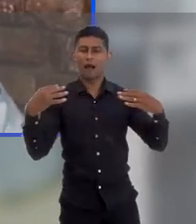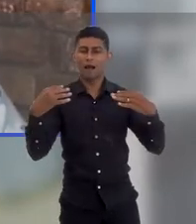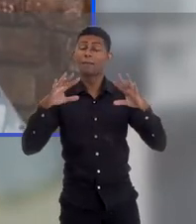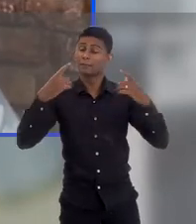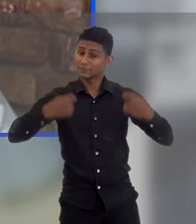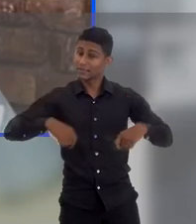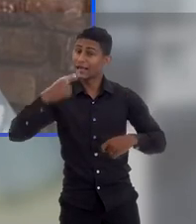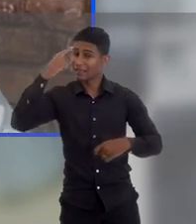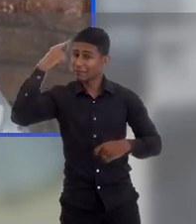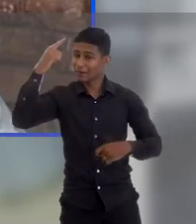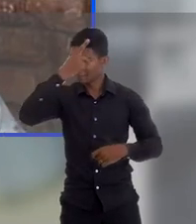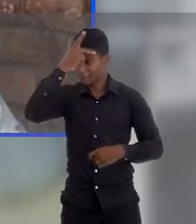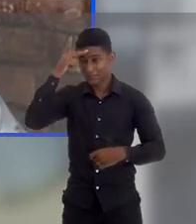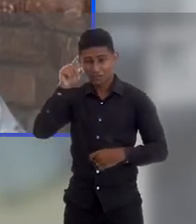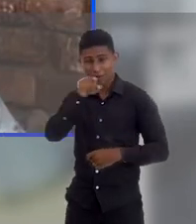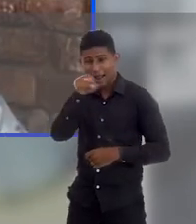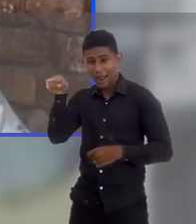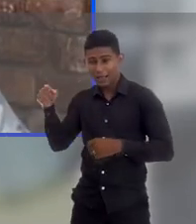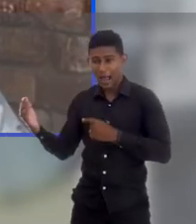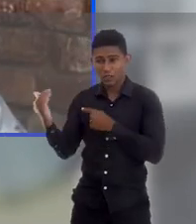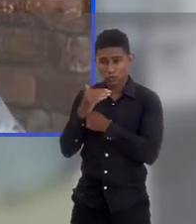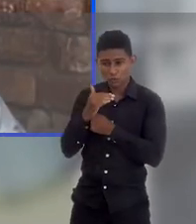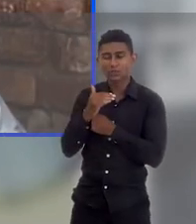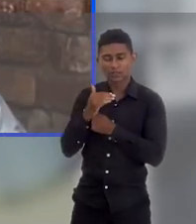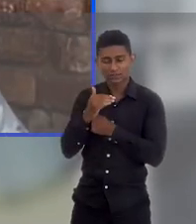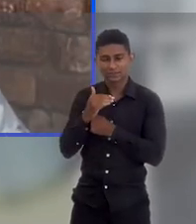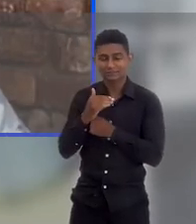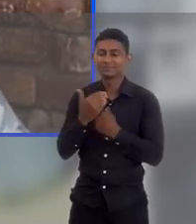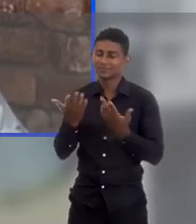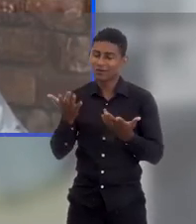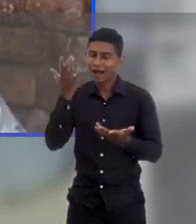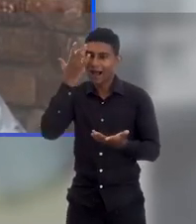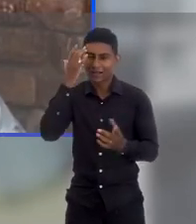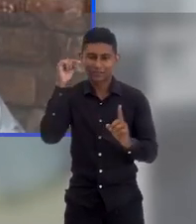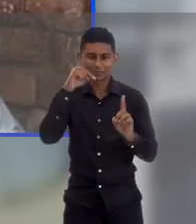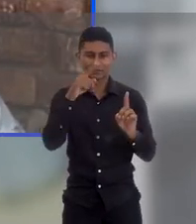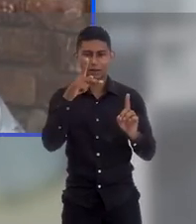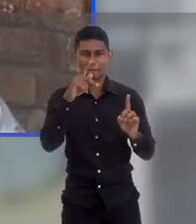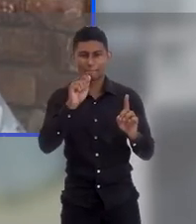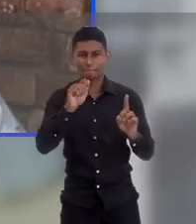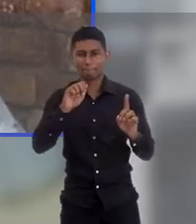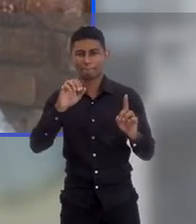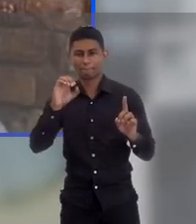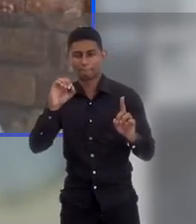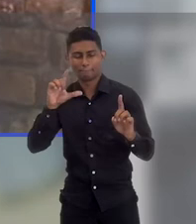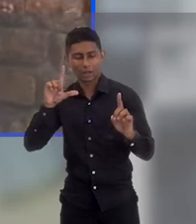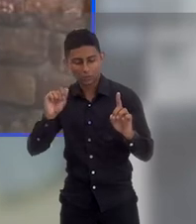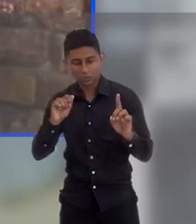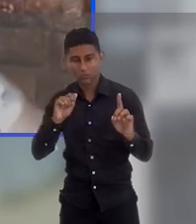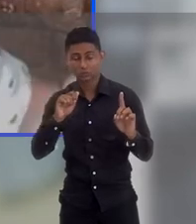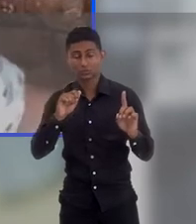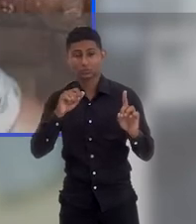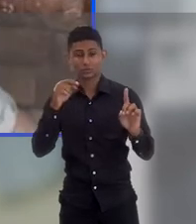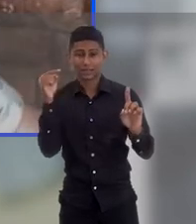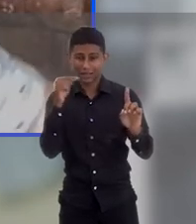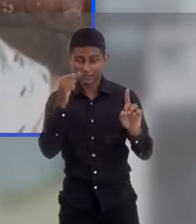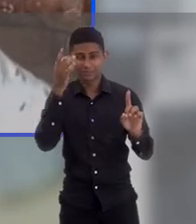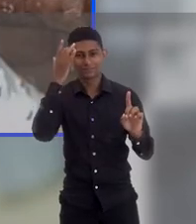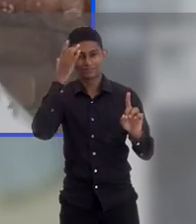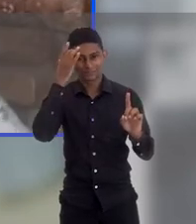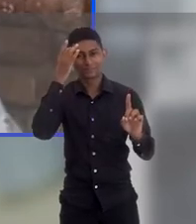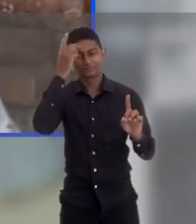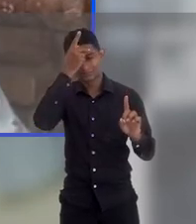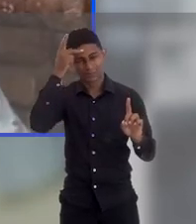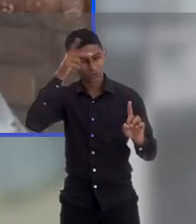sempre das pessoas que estão do nosso lado, porque é uma orquestra, como você disse. Eu acho que o Paulo era esse cara que também ajudava e trazia